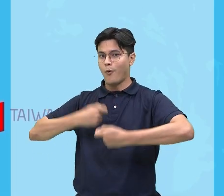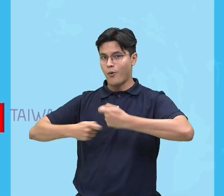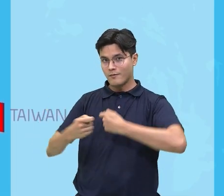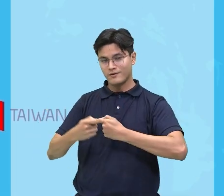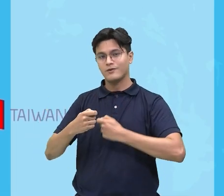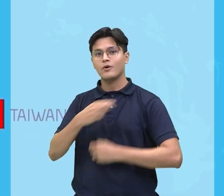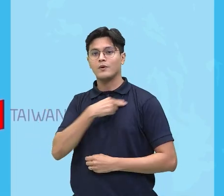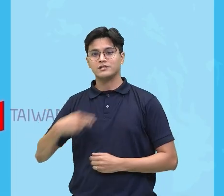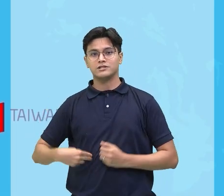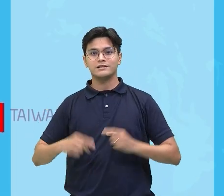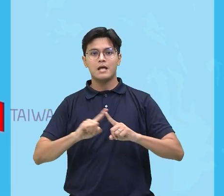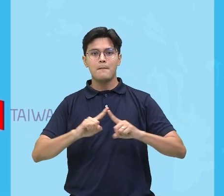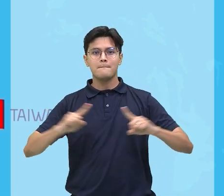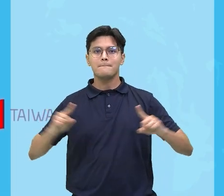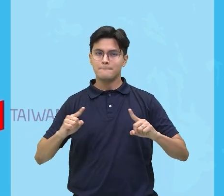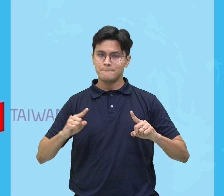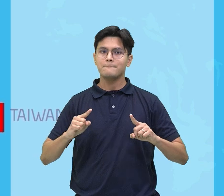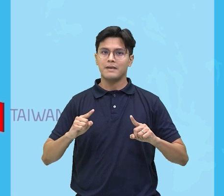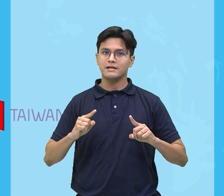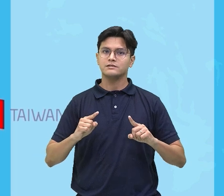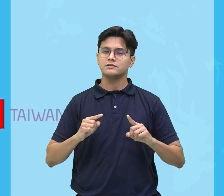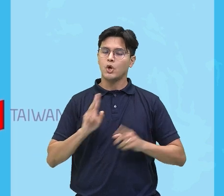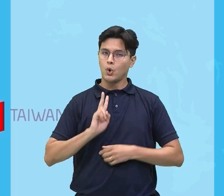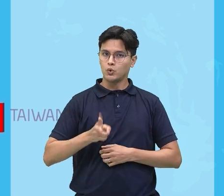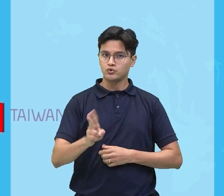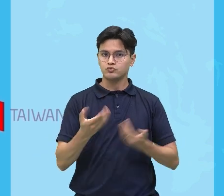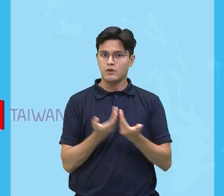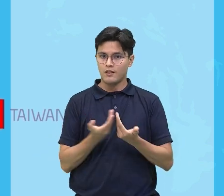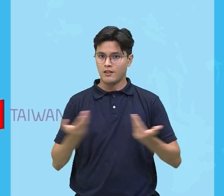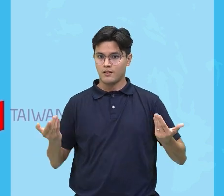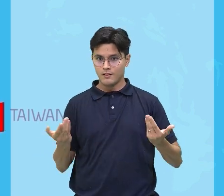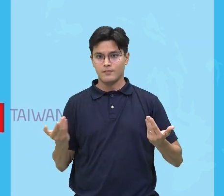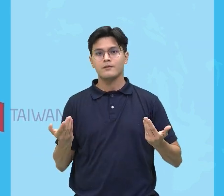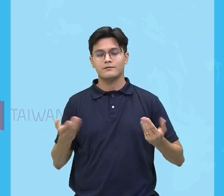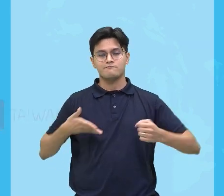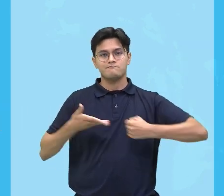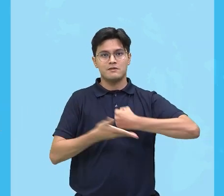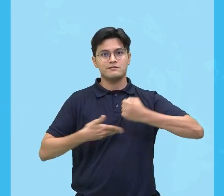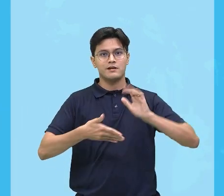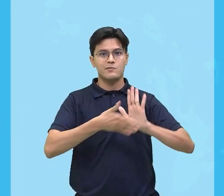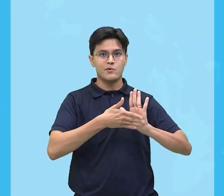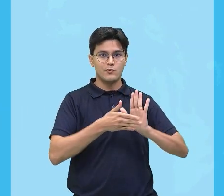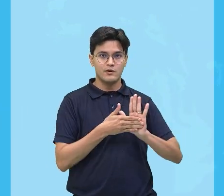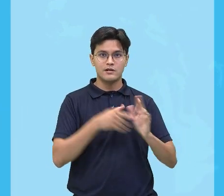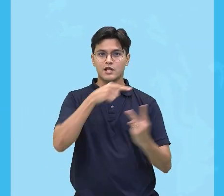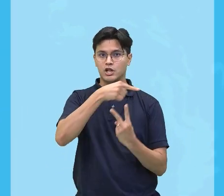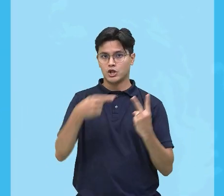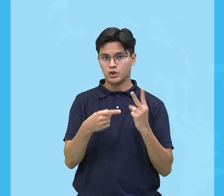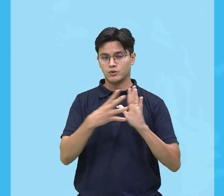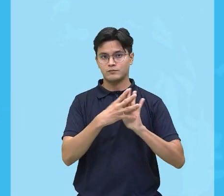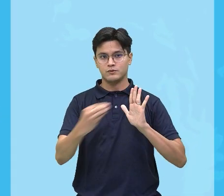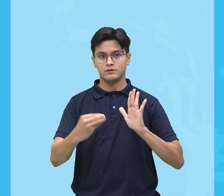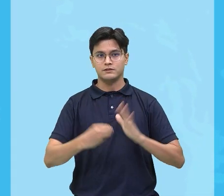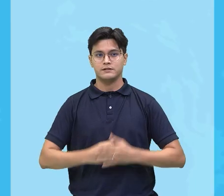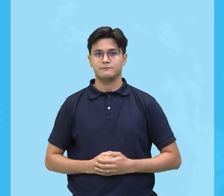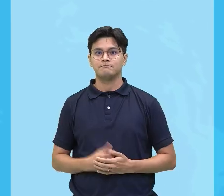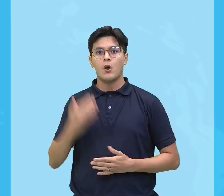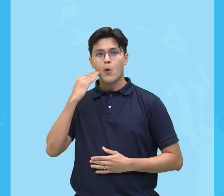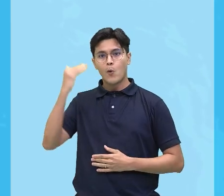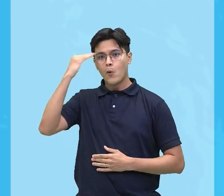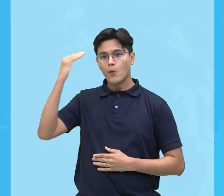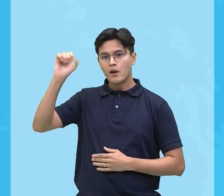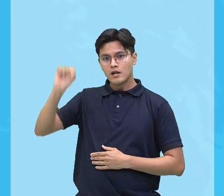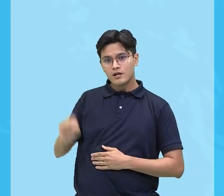reunificação sob a proposta de um país, dois sistemas. Já a Coreia do Sul, situada na